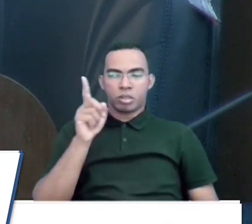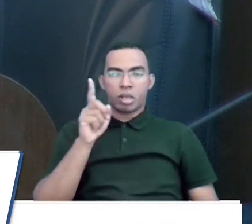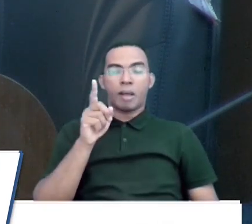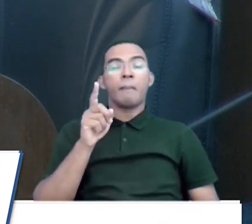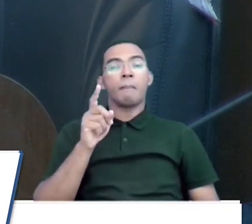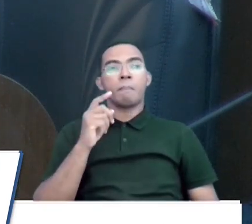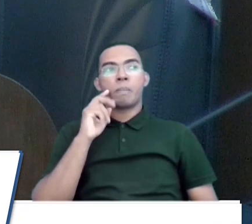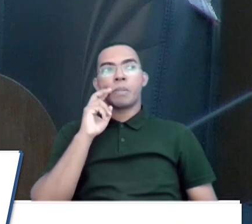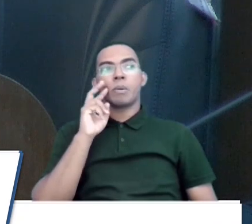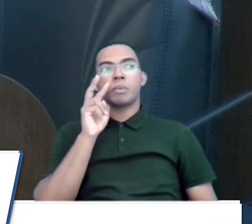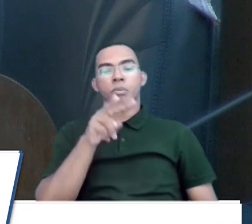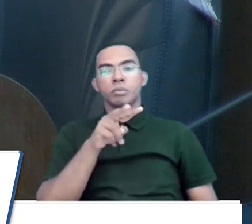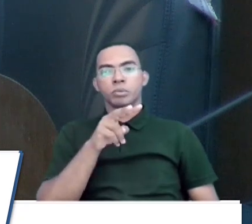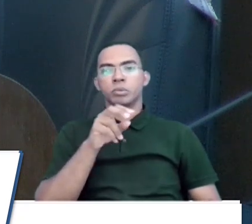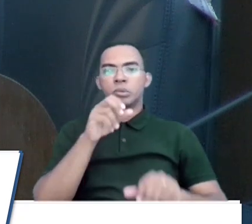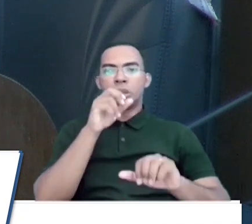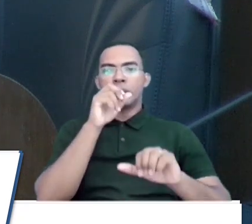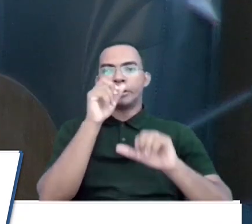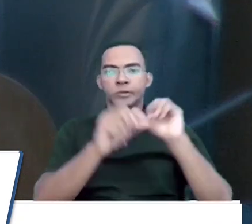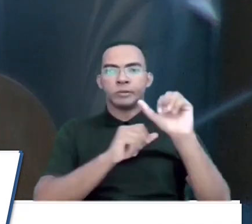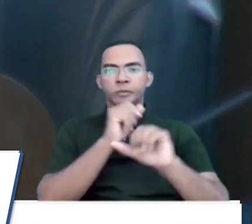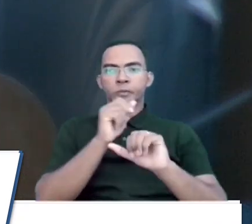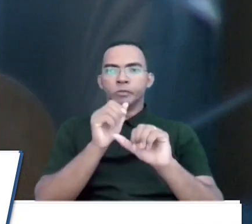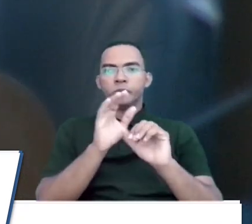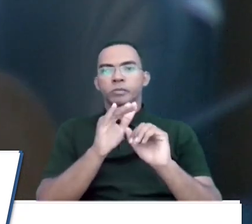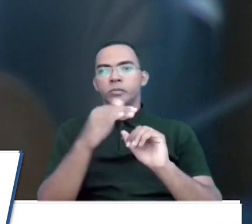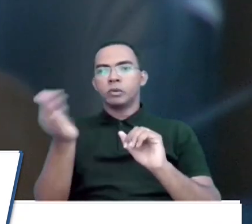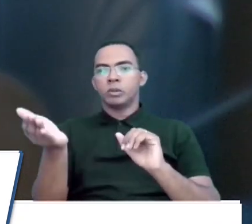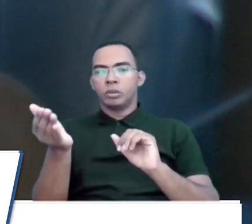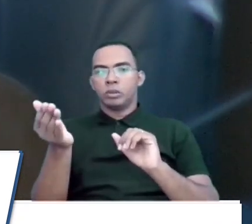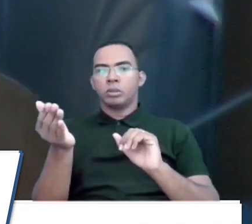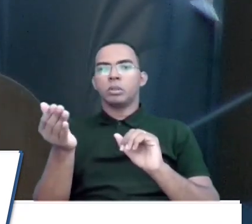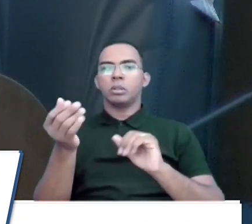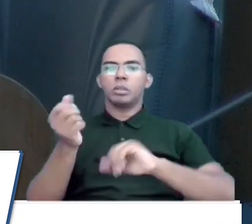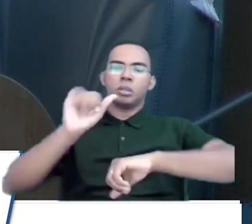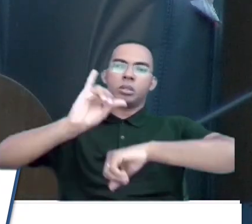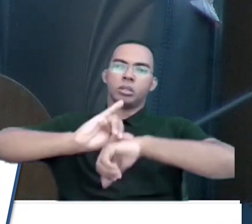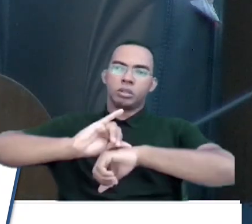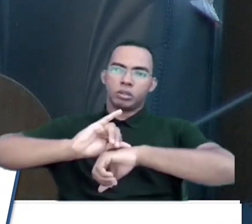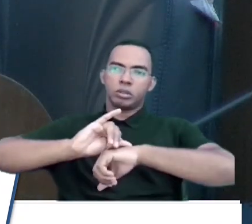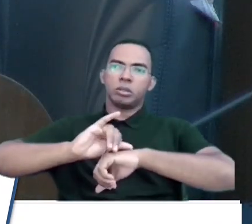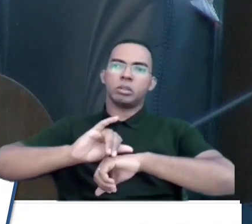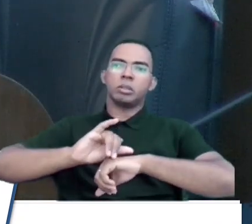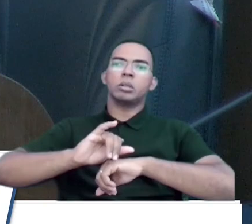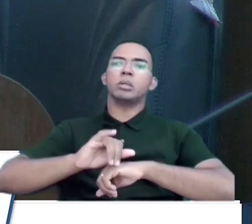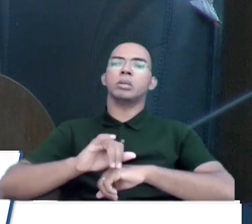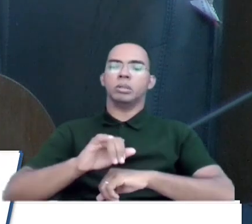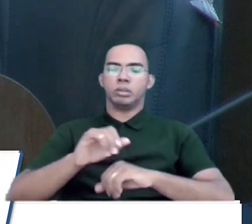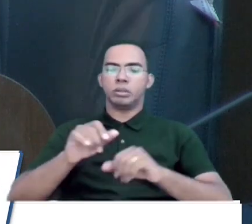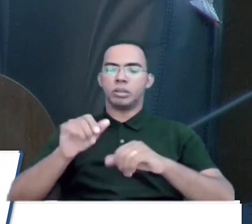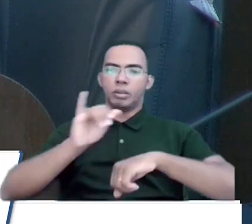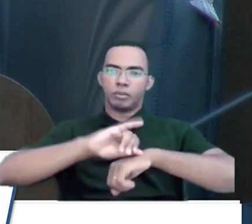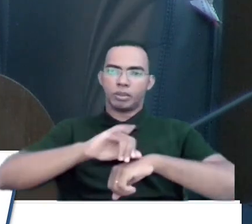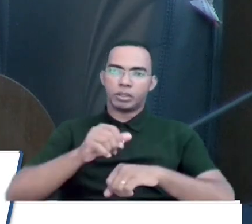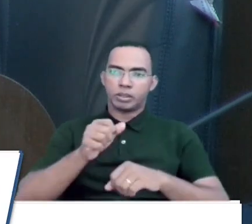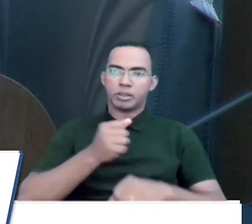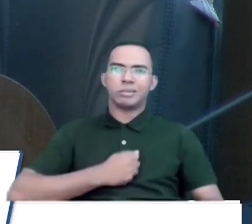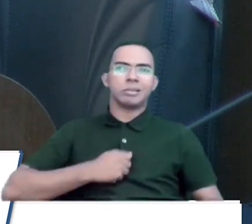fui. Eles mudaram para o lado da Praça do Cemitério da Saudade, já fizeram um barraco ali